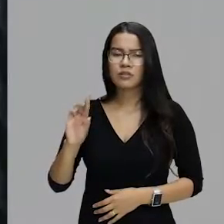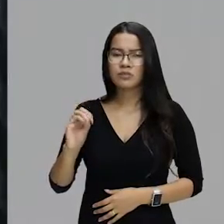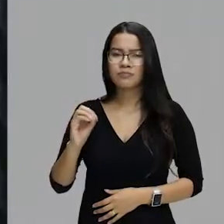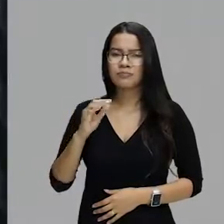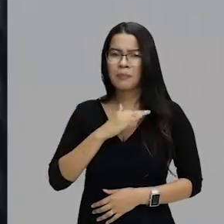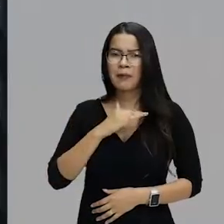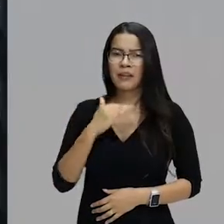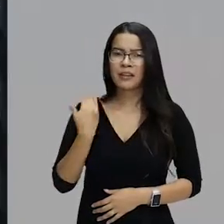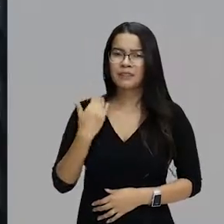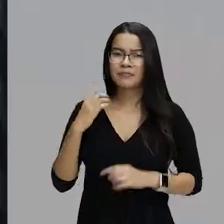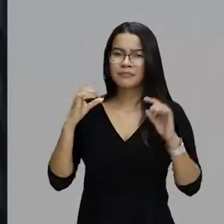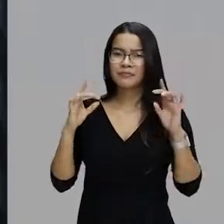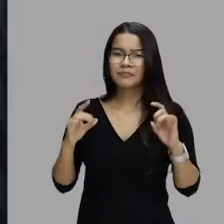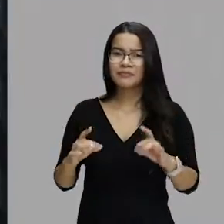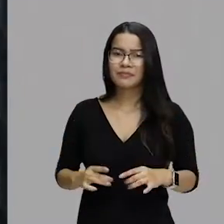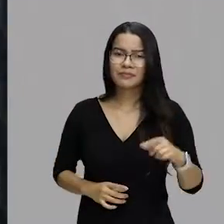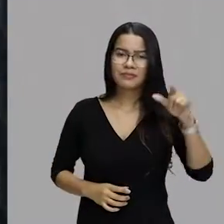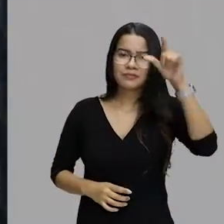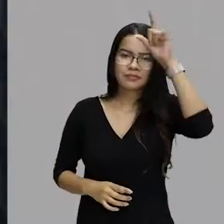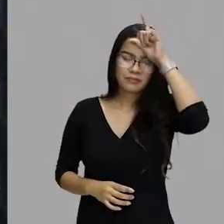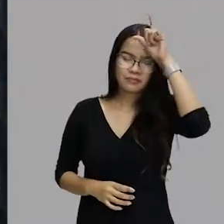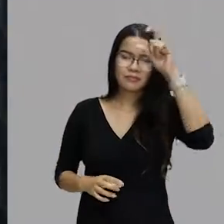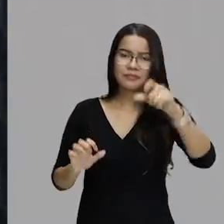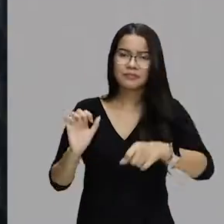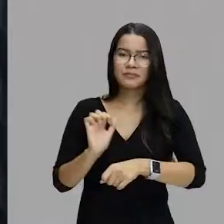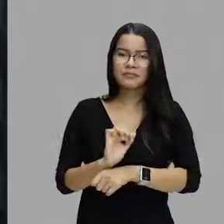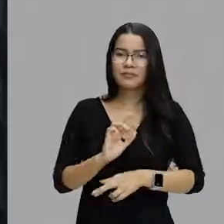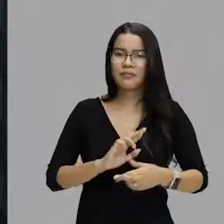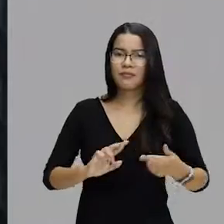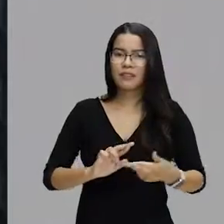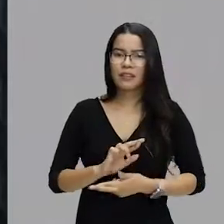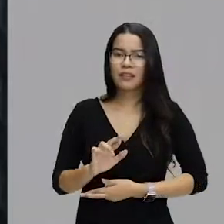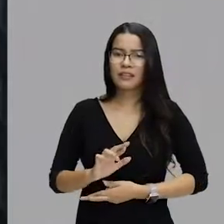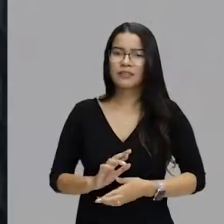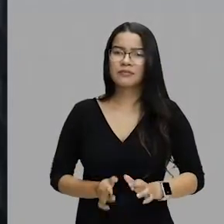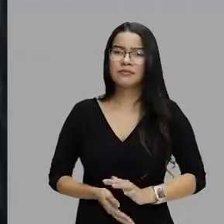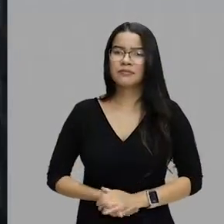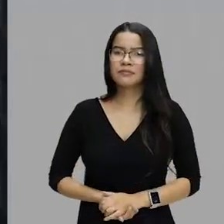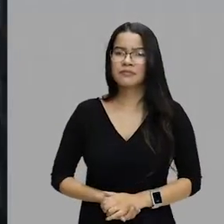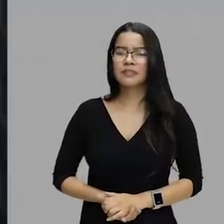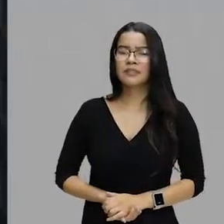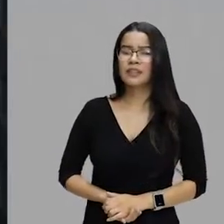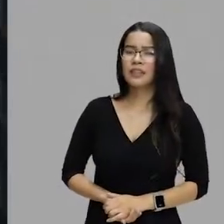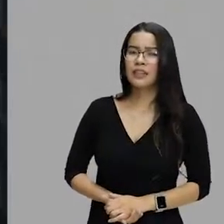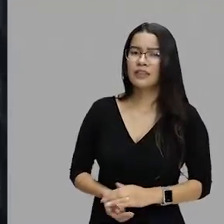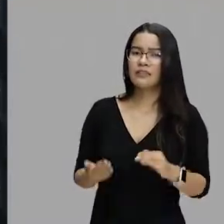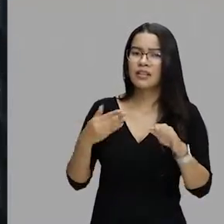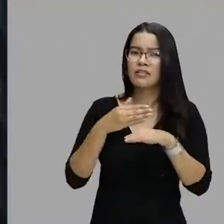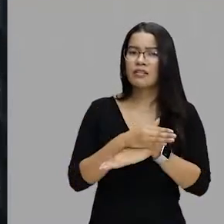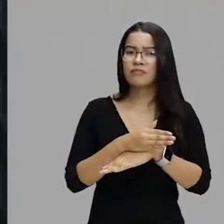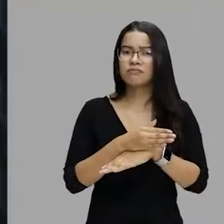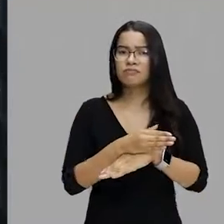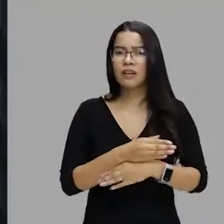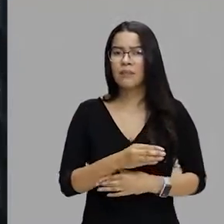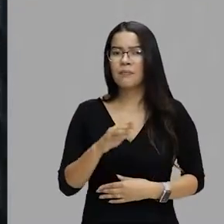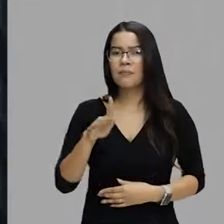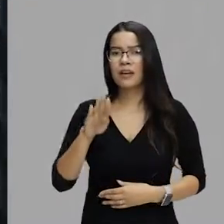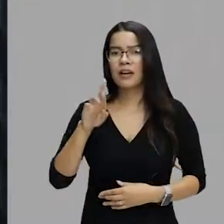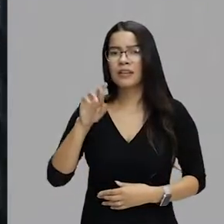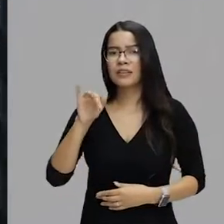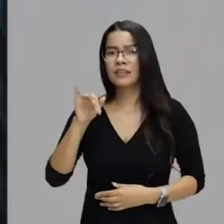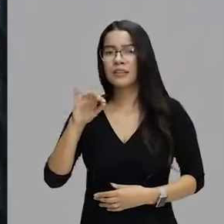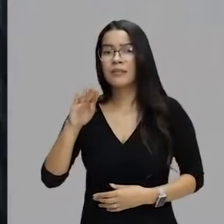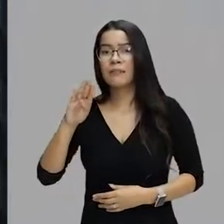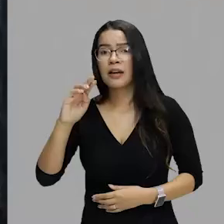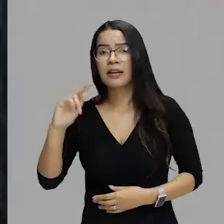desse Estado revolucionário. A invasão na Baía dos Porcos de cubanos anti-Castro, ela teve o